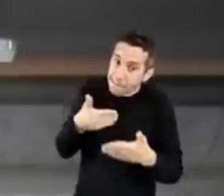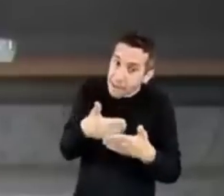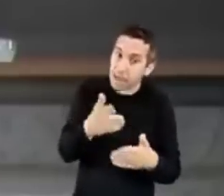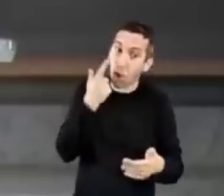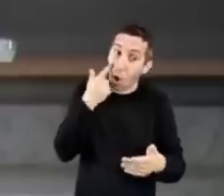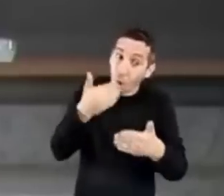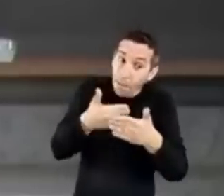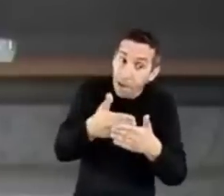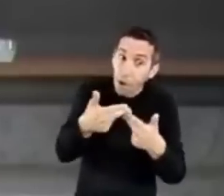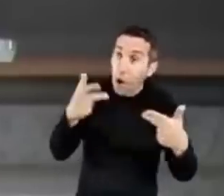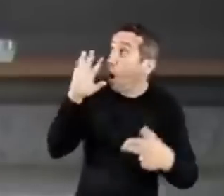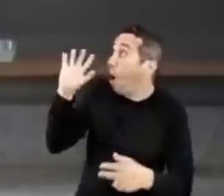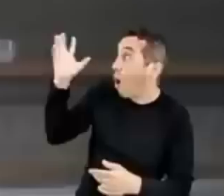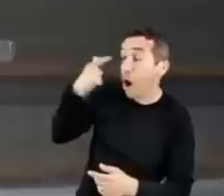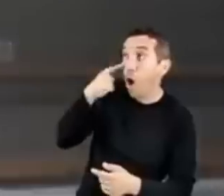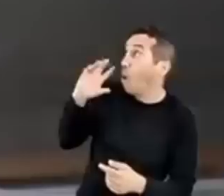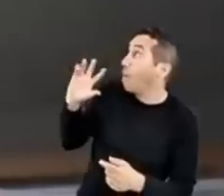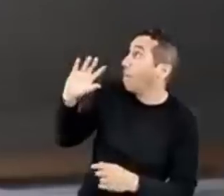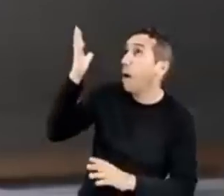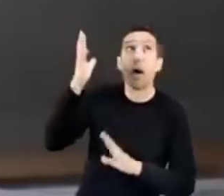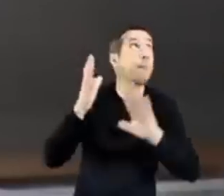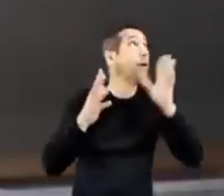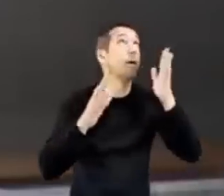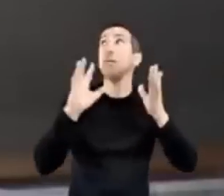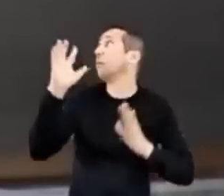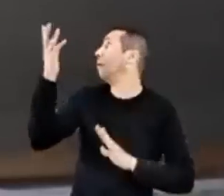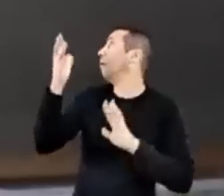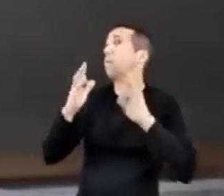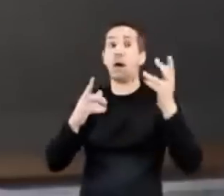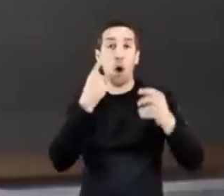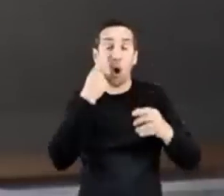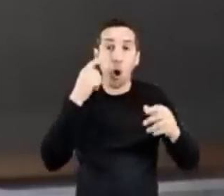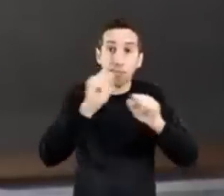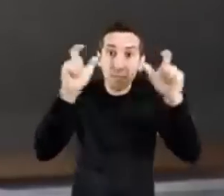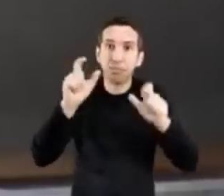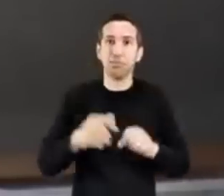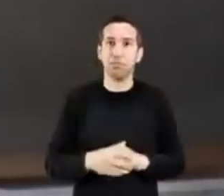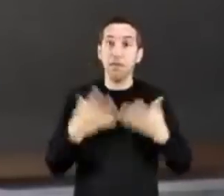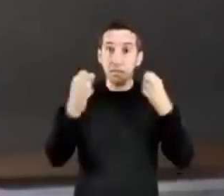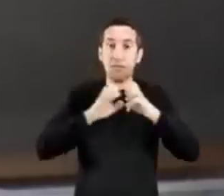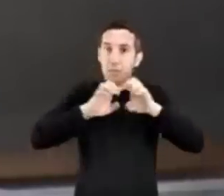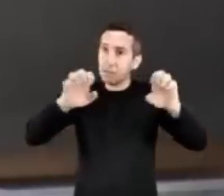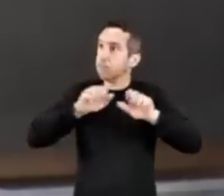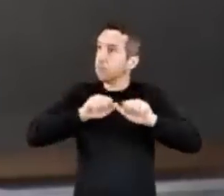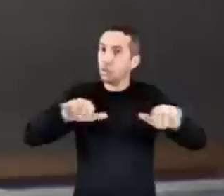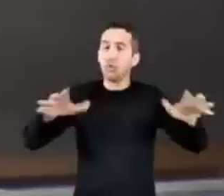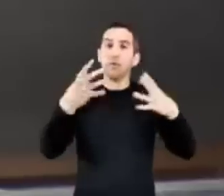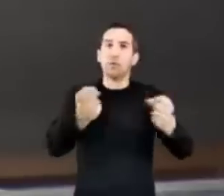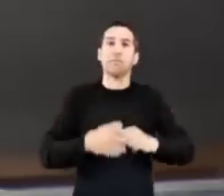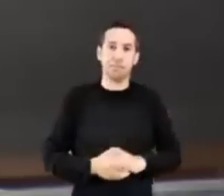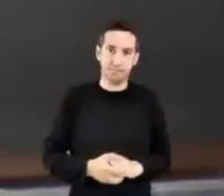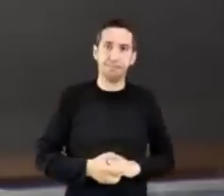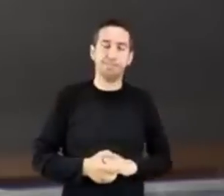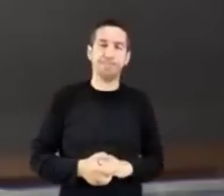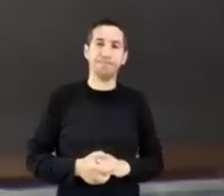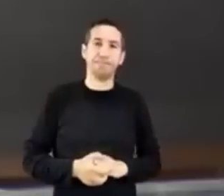vamos acelerar a evangelização e para que mais pessoas sejam salvas então